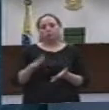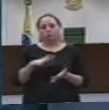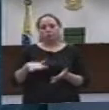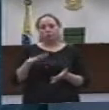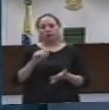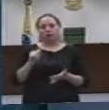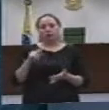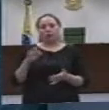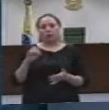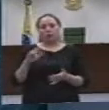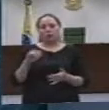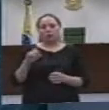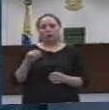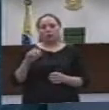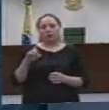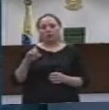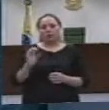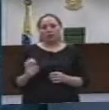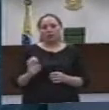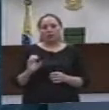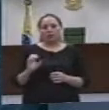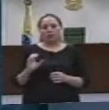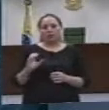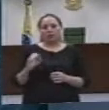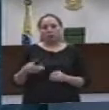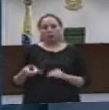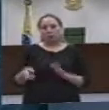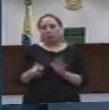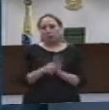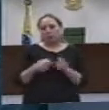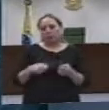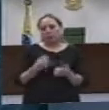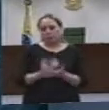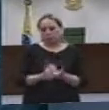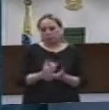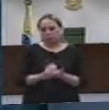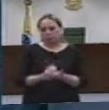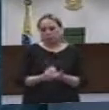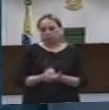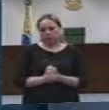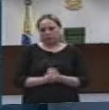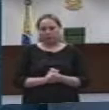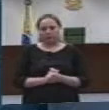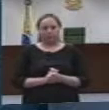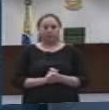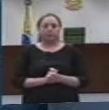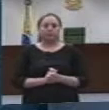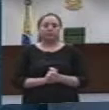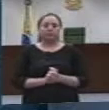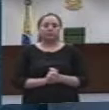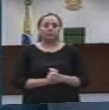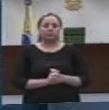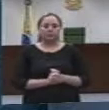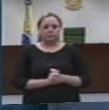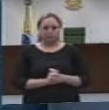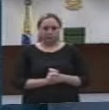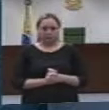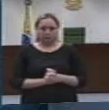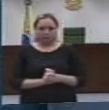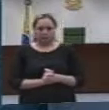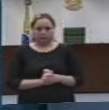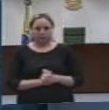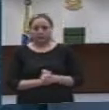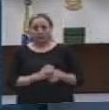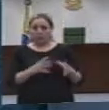tecer considerações sobre esse credenciamento entre as não